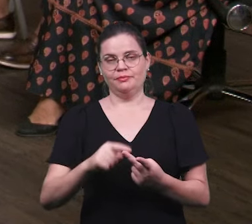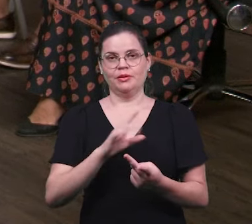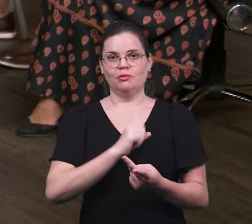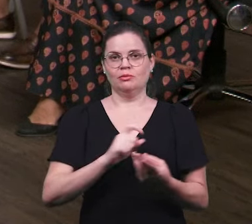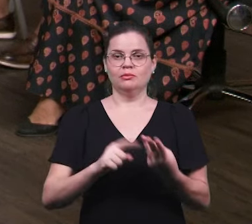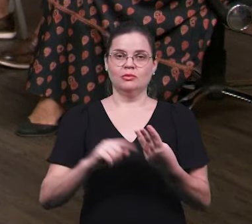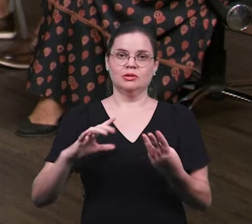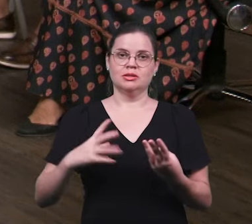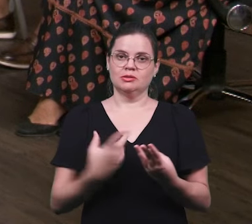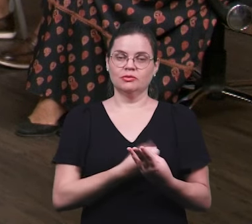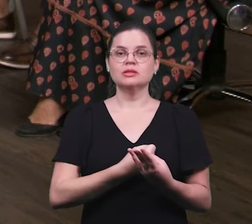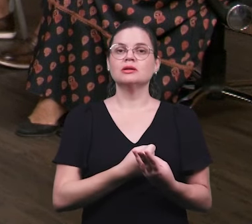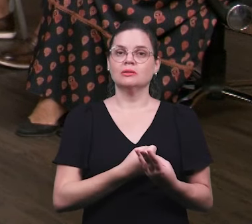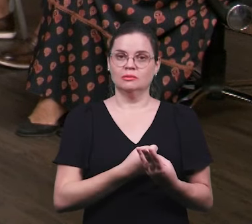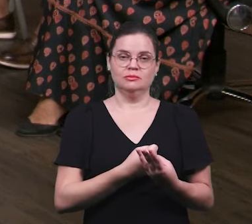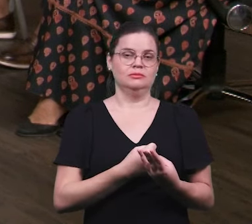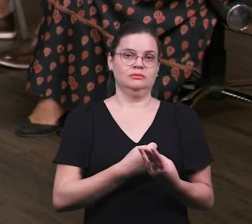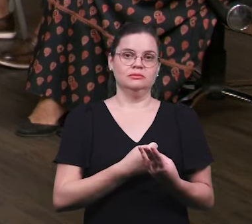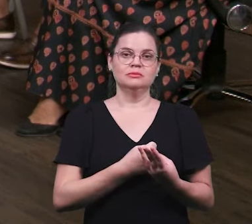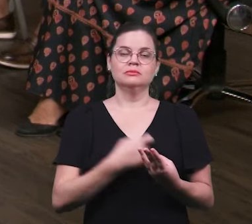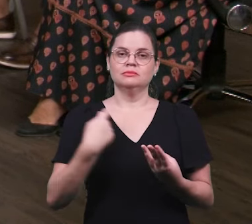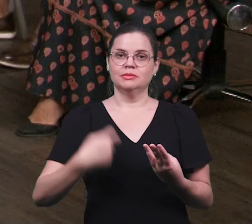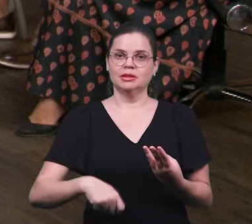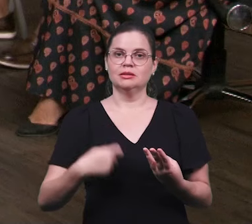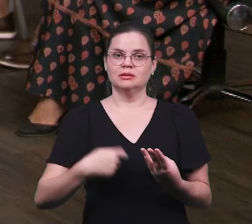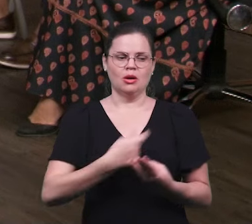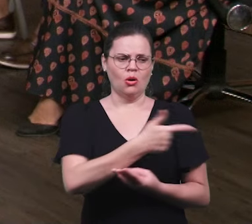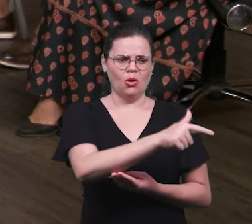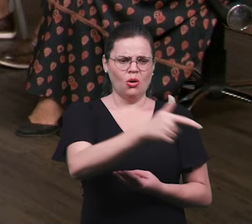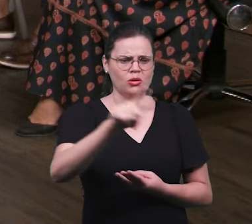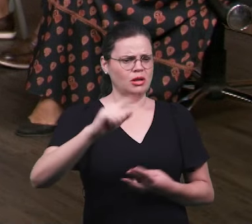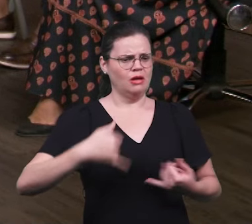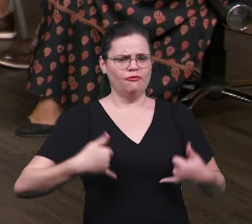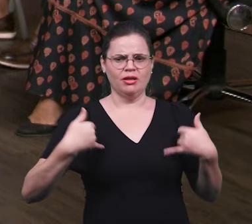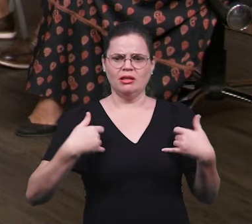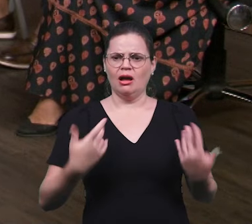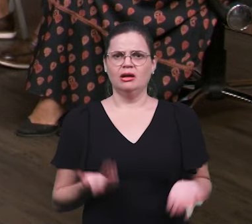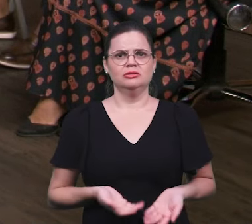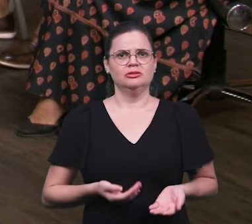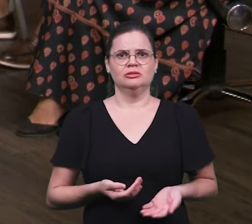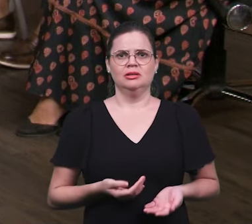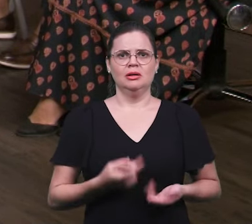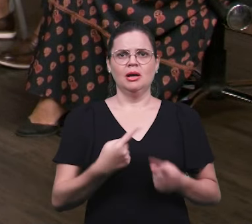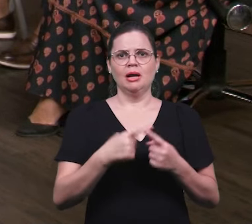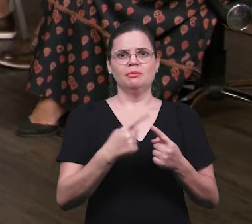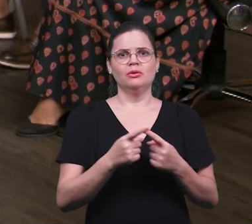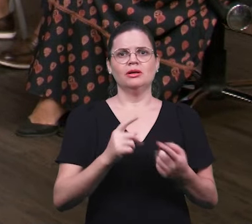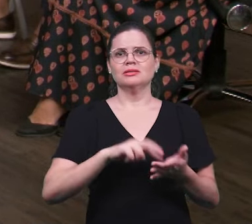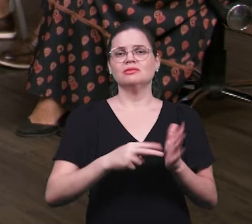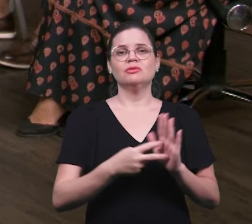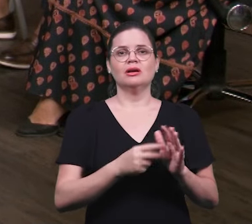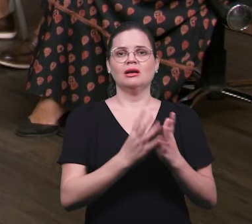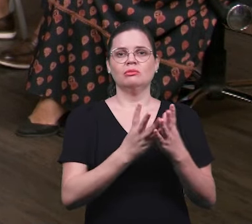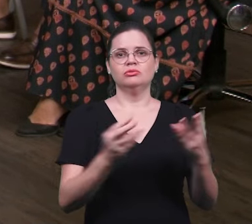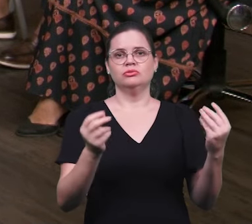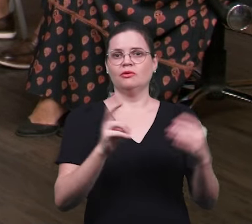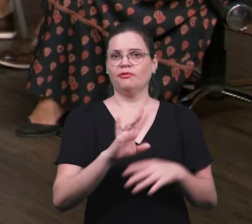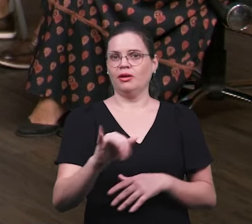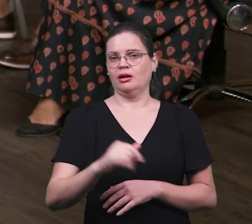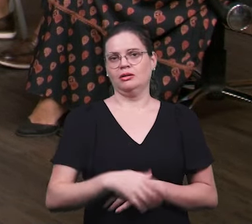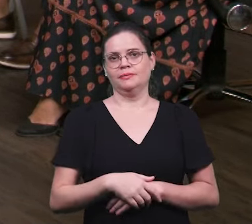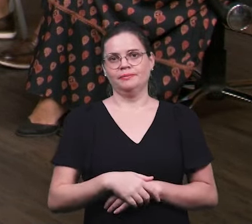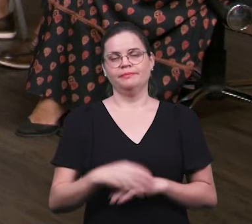salvação. Fora isso, as coisas são vaidades nesse aspecto, né, que tudo é passageiro. Mas o servo de Deus,